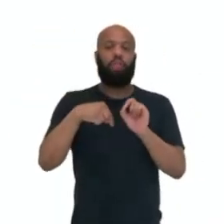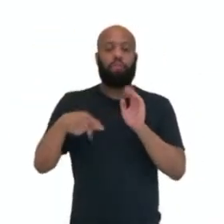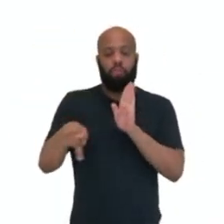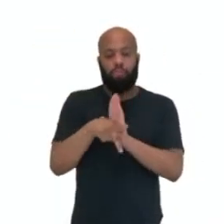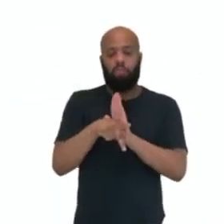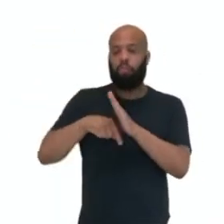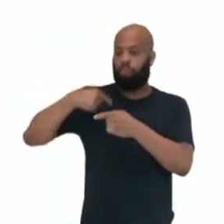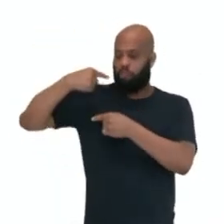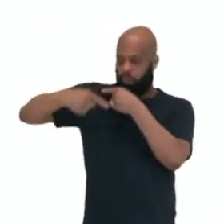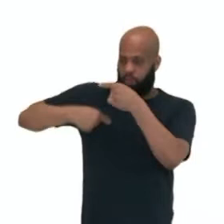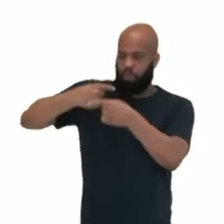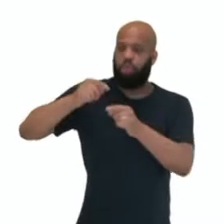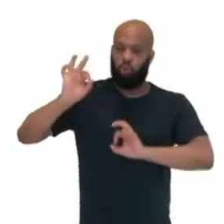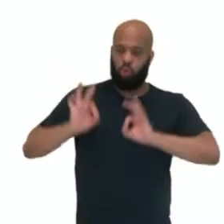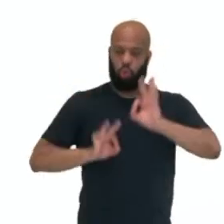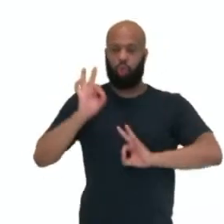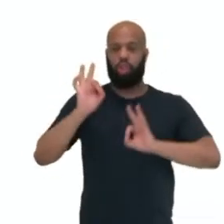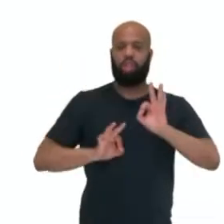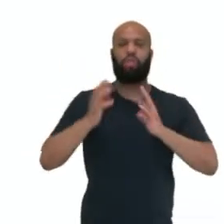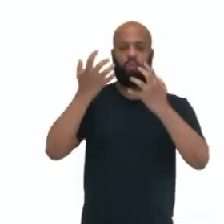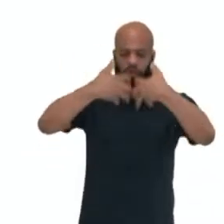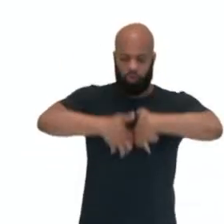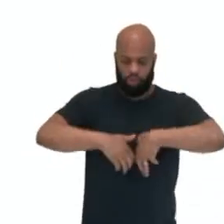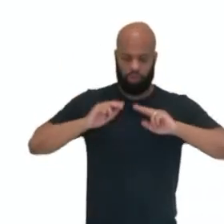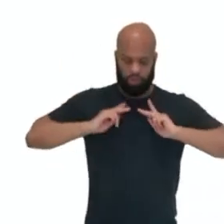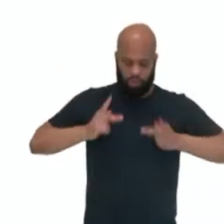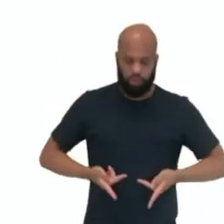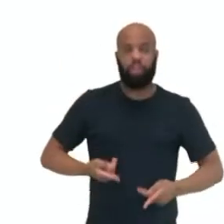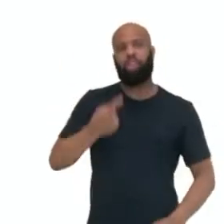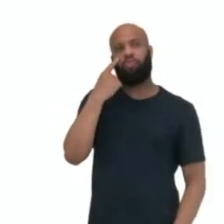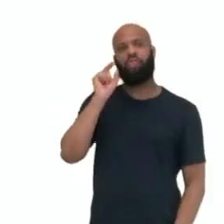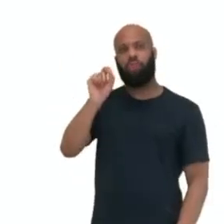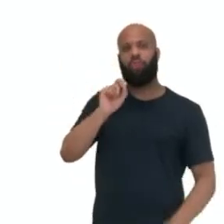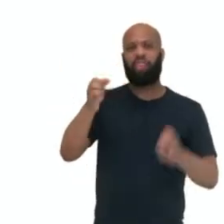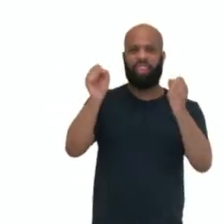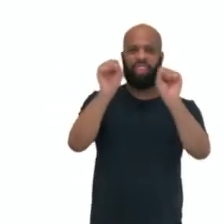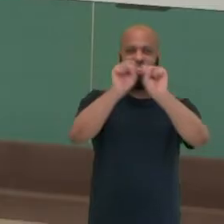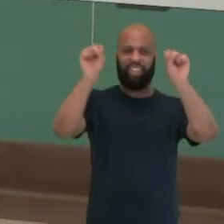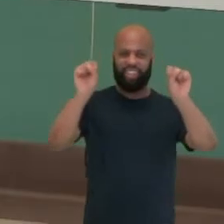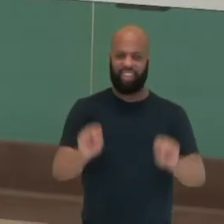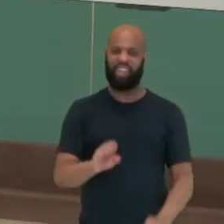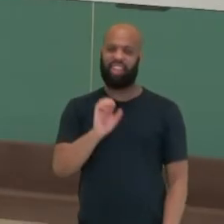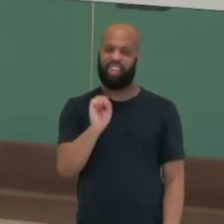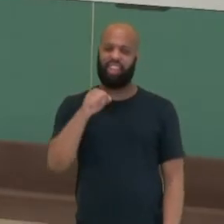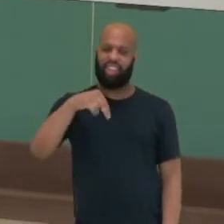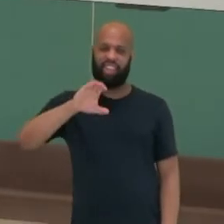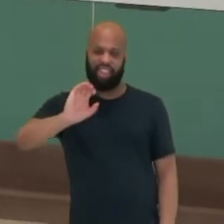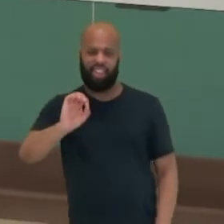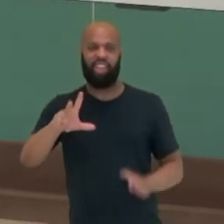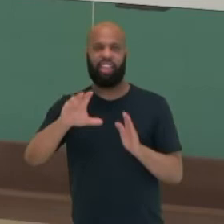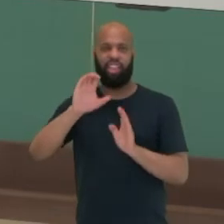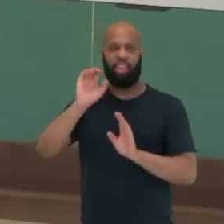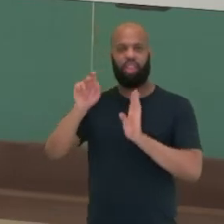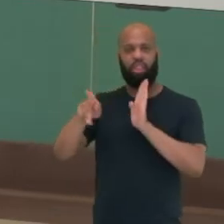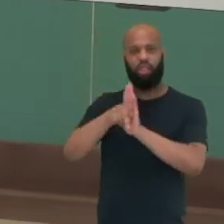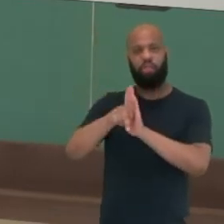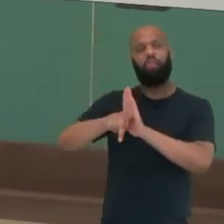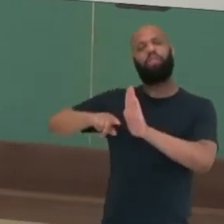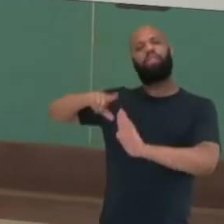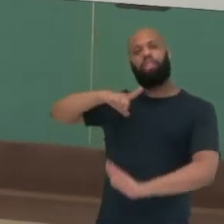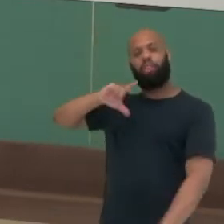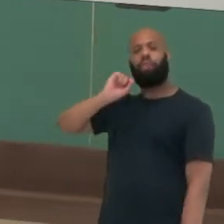do arranjo mecânico humano. Que a gente está vendo o sistema nervoso humano, a partir do qual nós temos